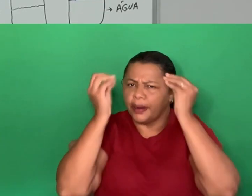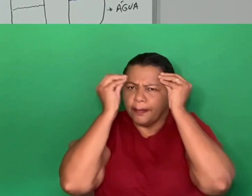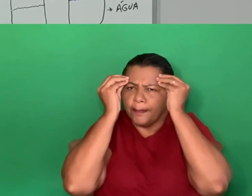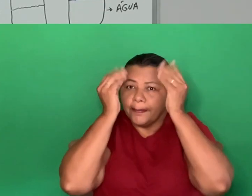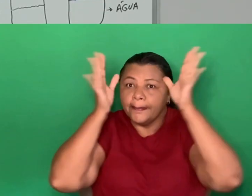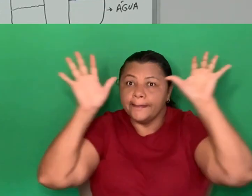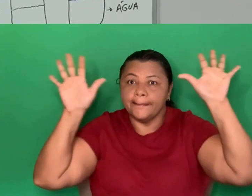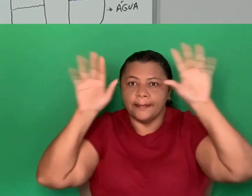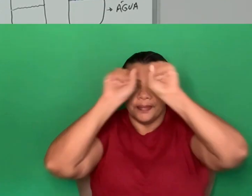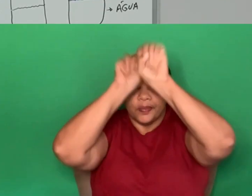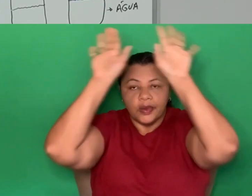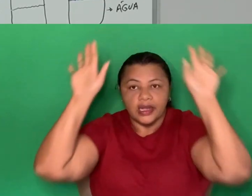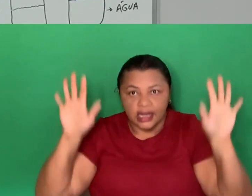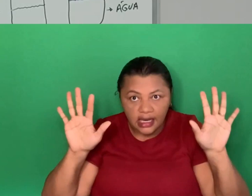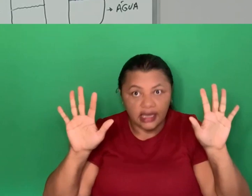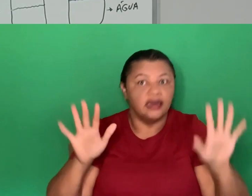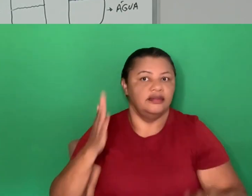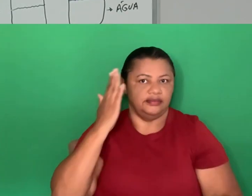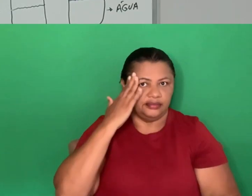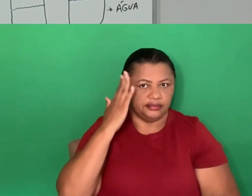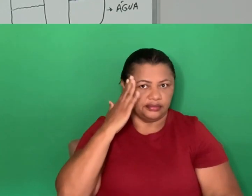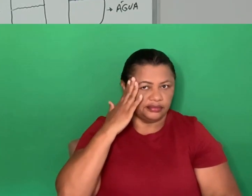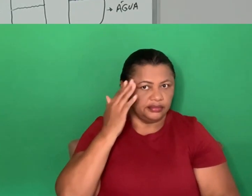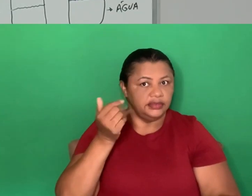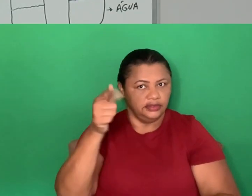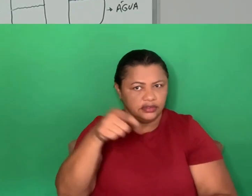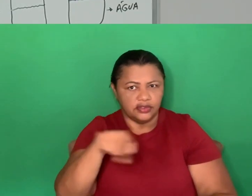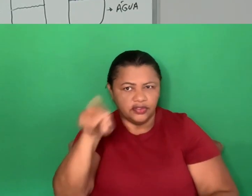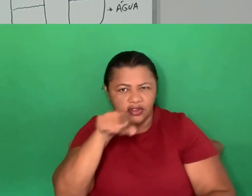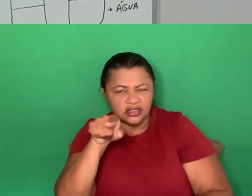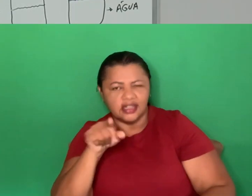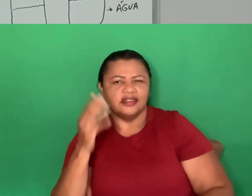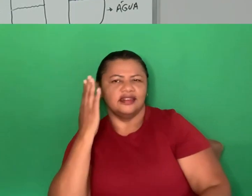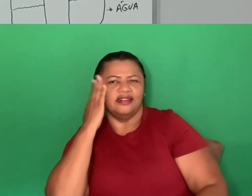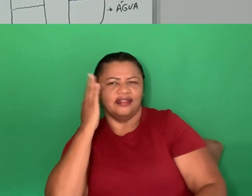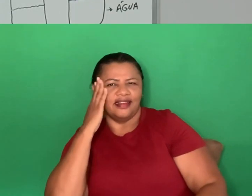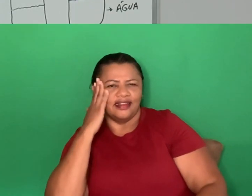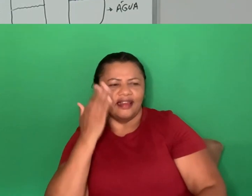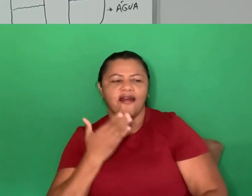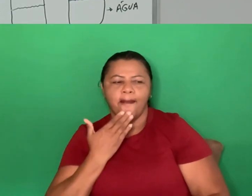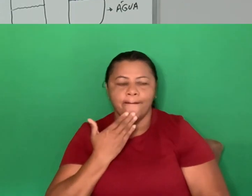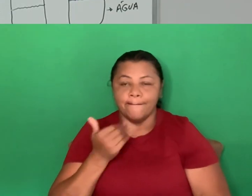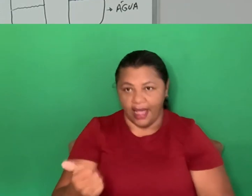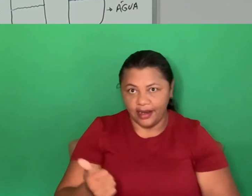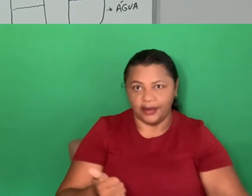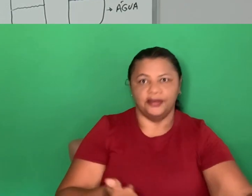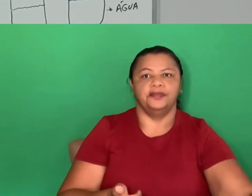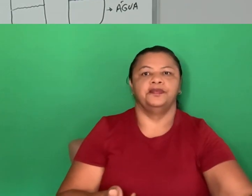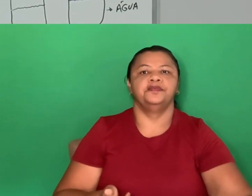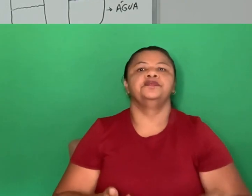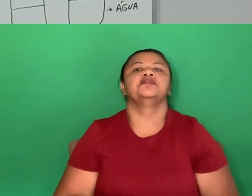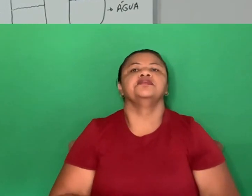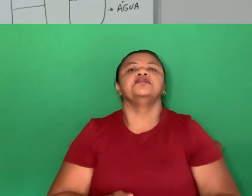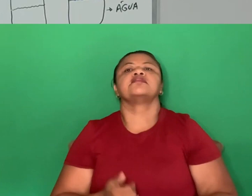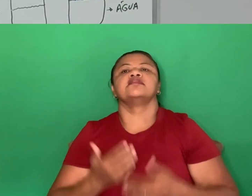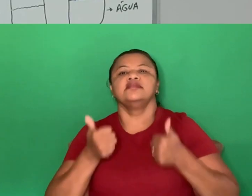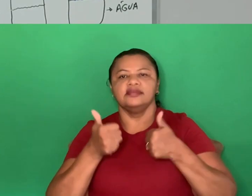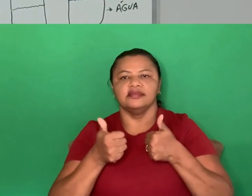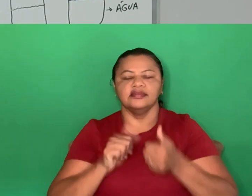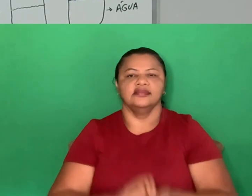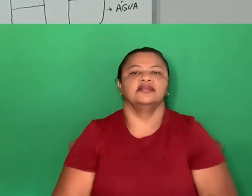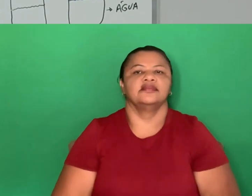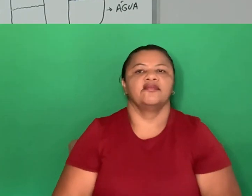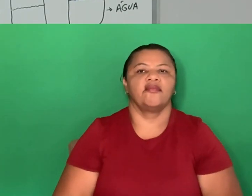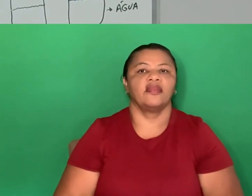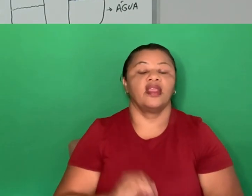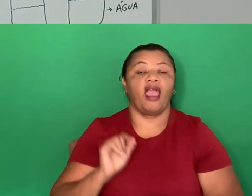etanol. Como é álcool comum, quando eu falo água e álcool, subentende-se que seja o etanol. É como fala água e sal. Sim, a